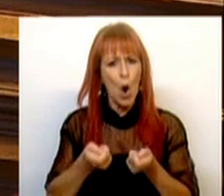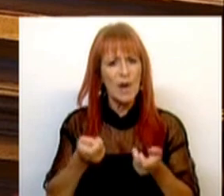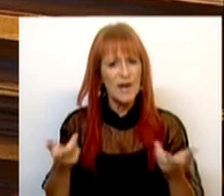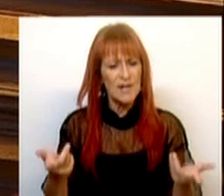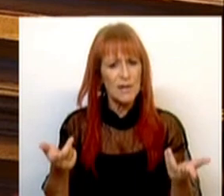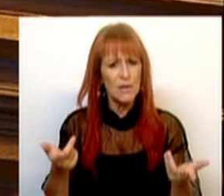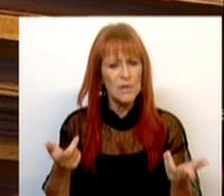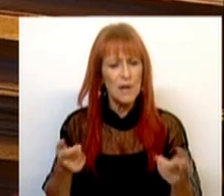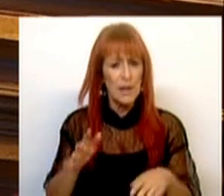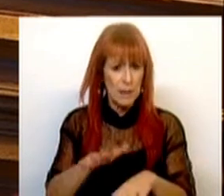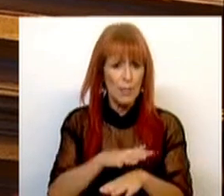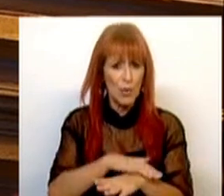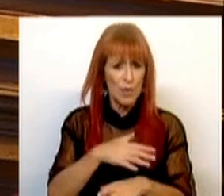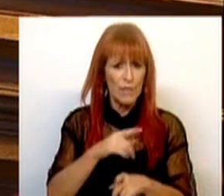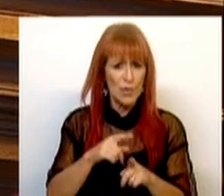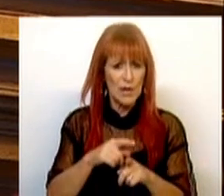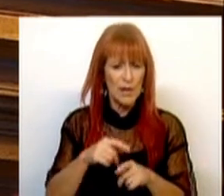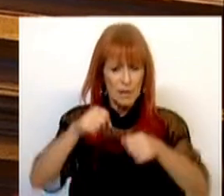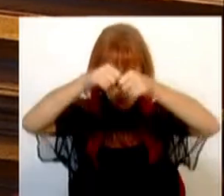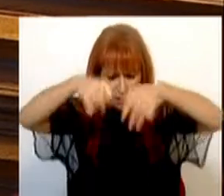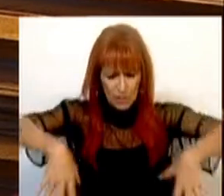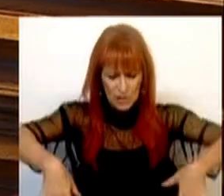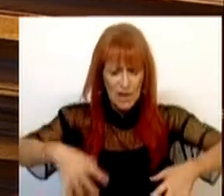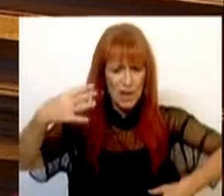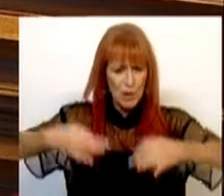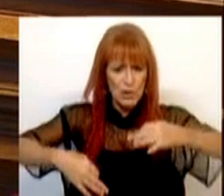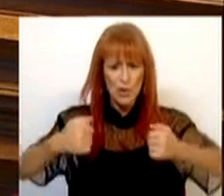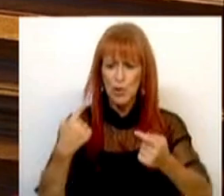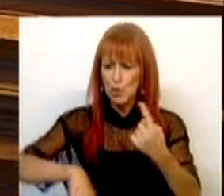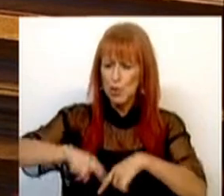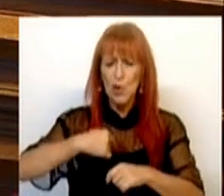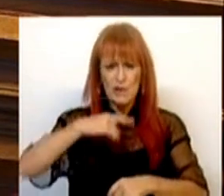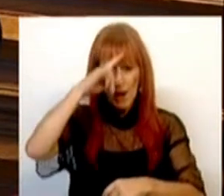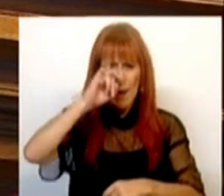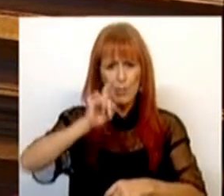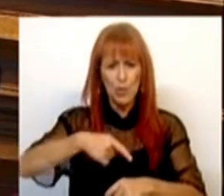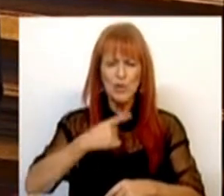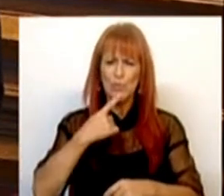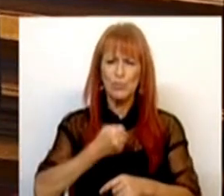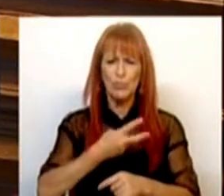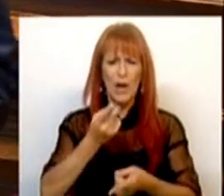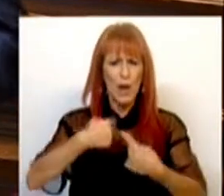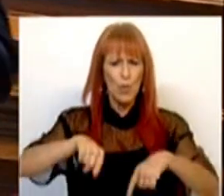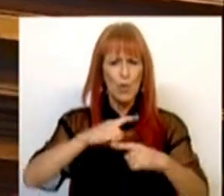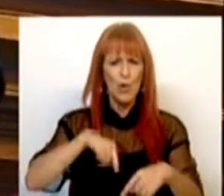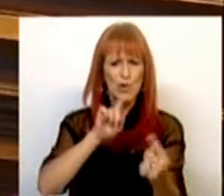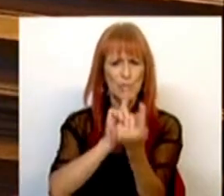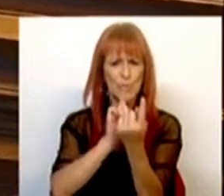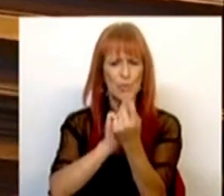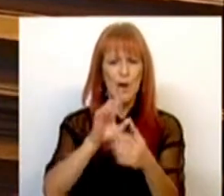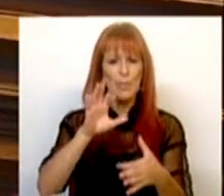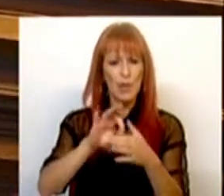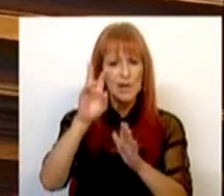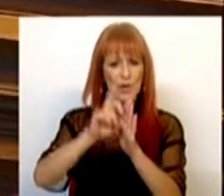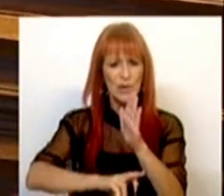organização da Provedoria, orgânica da Provedoria da Justiça, e todos nós nos lembramos das múltiplas audições que aqui passámos a respeito